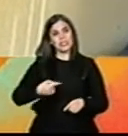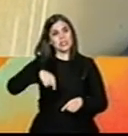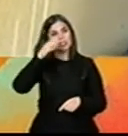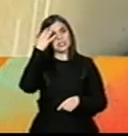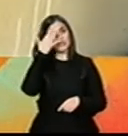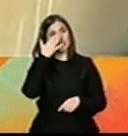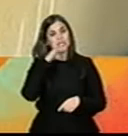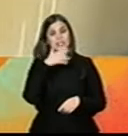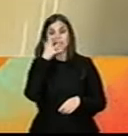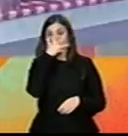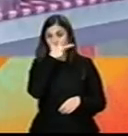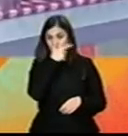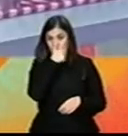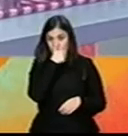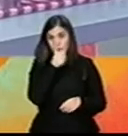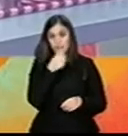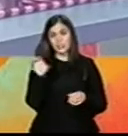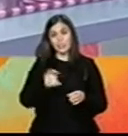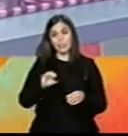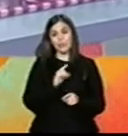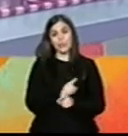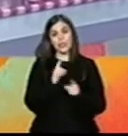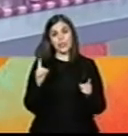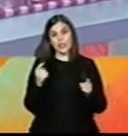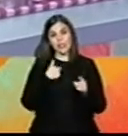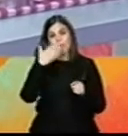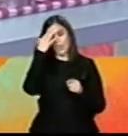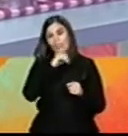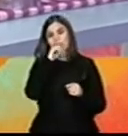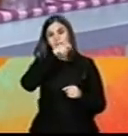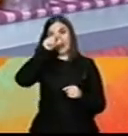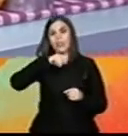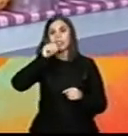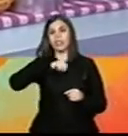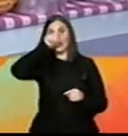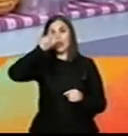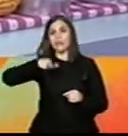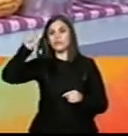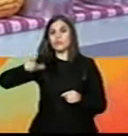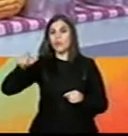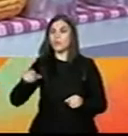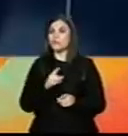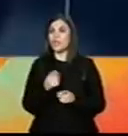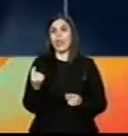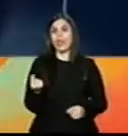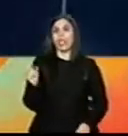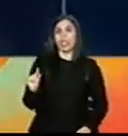Passamos a desconsiderar. E é aquela coisa, eu acho que há muitas das vezes as pessoas, o facto de ser